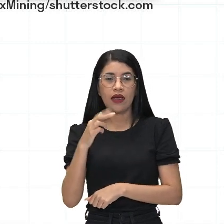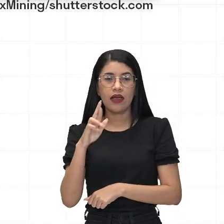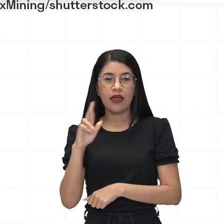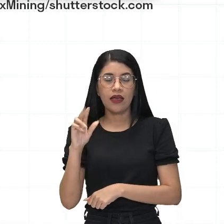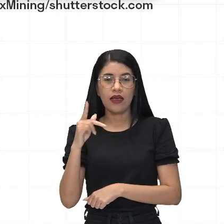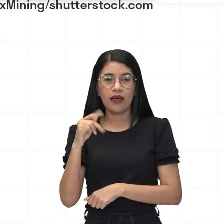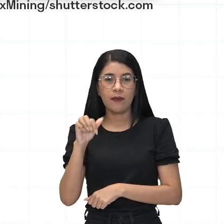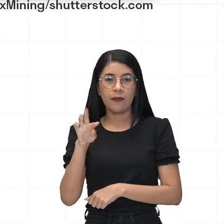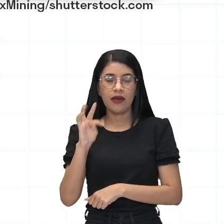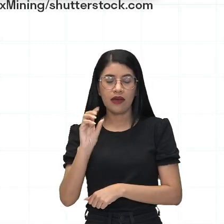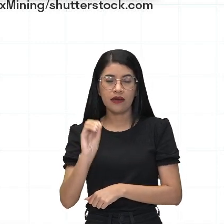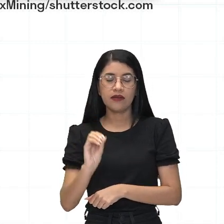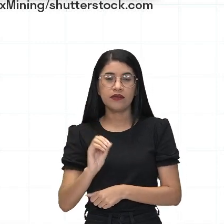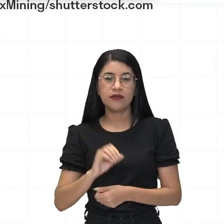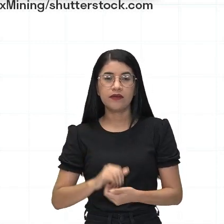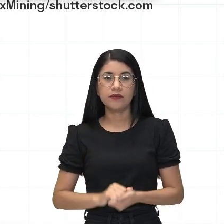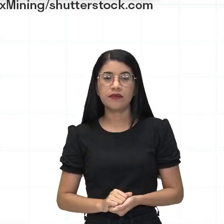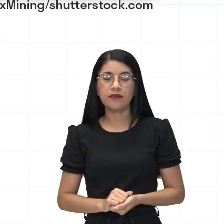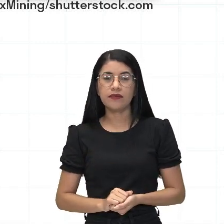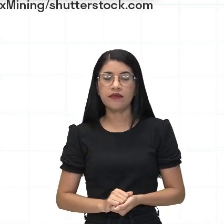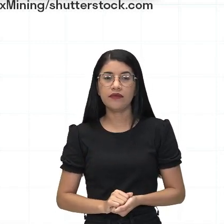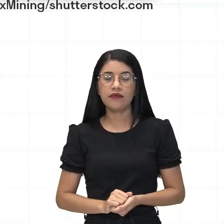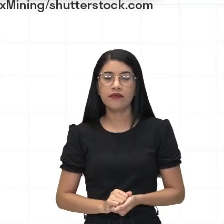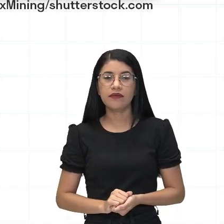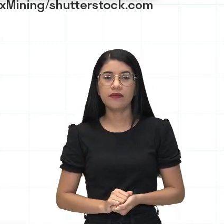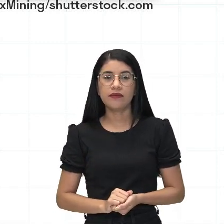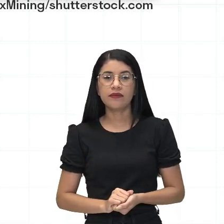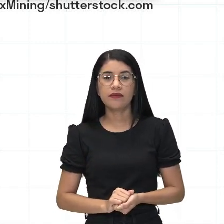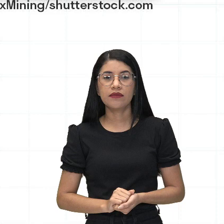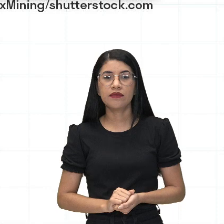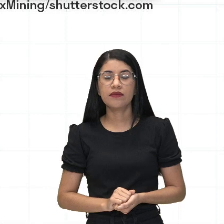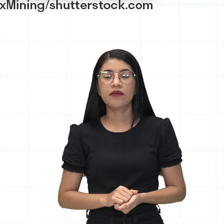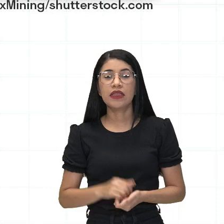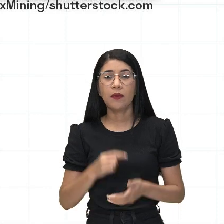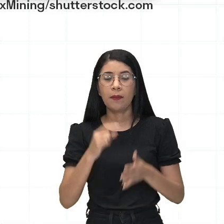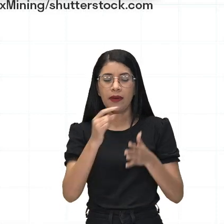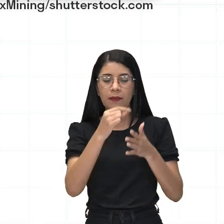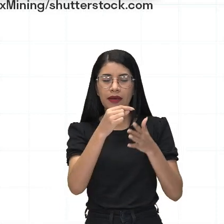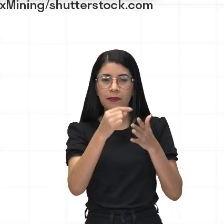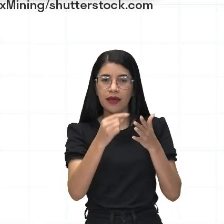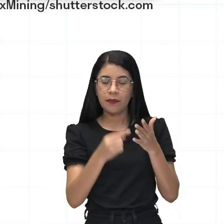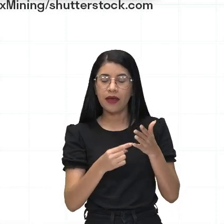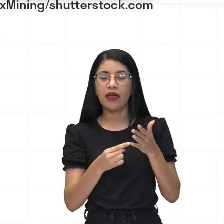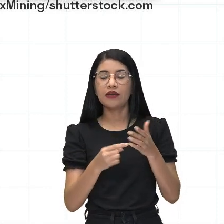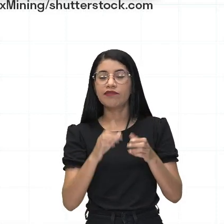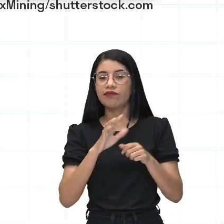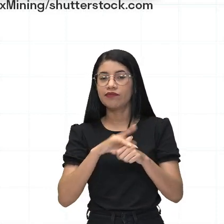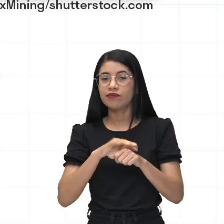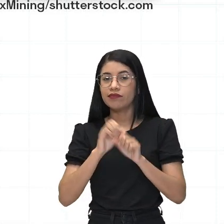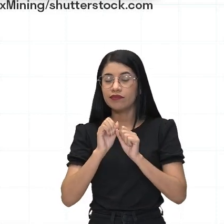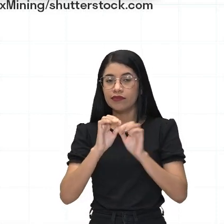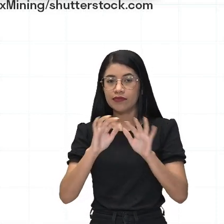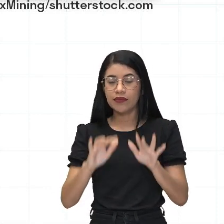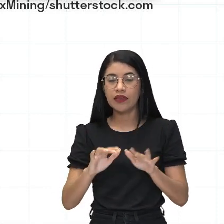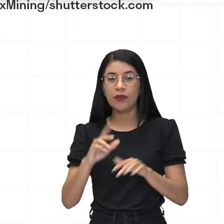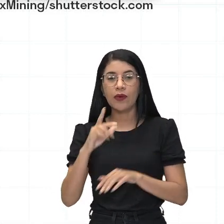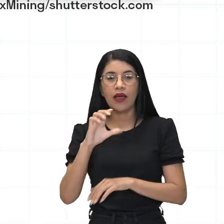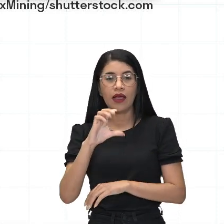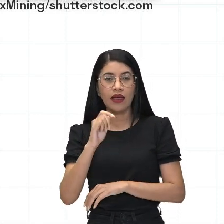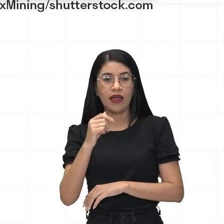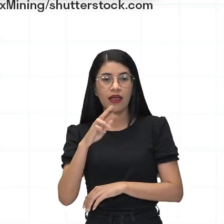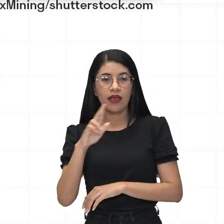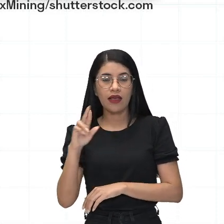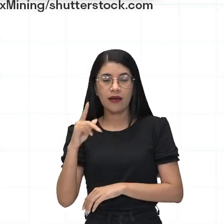causada por bactéria, tularemia, mas aí nós temos várias doenças transmitidas pelo carrapato,